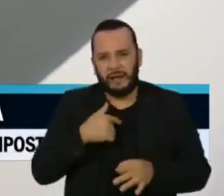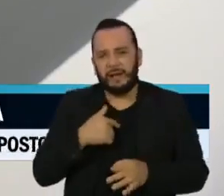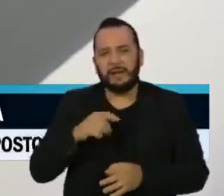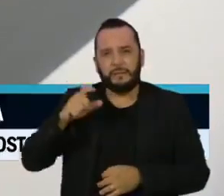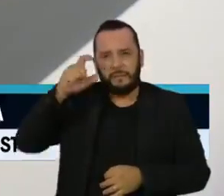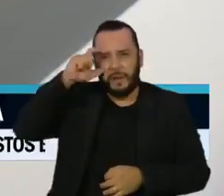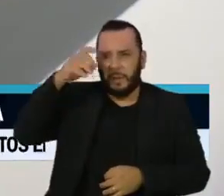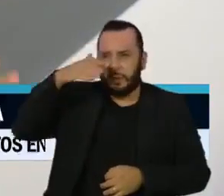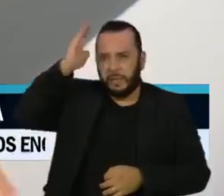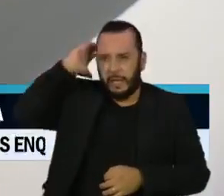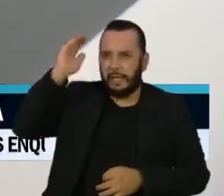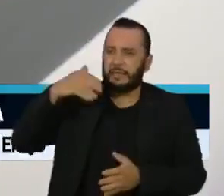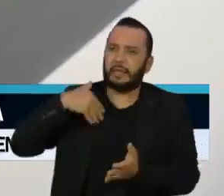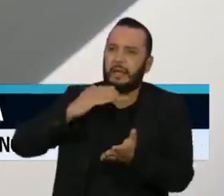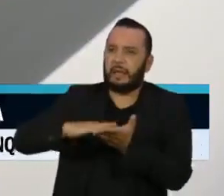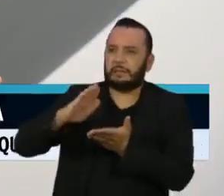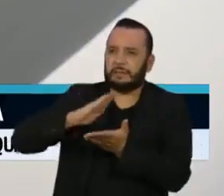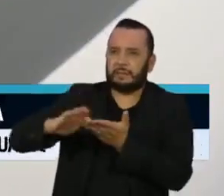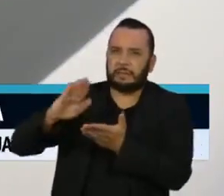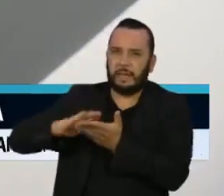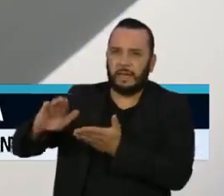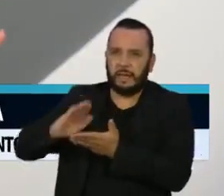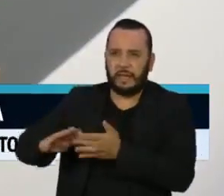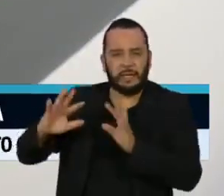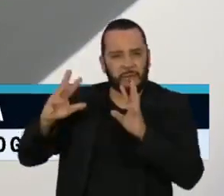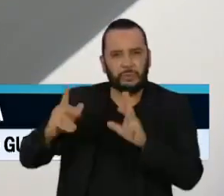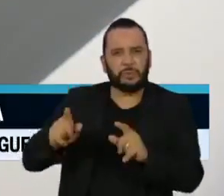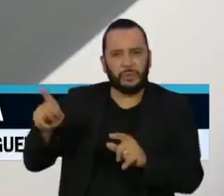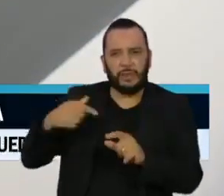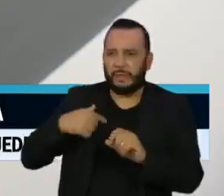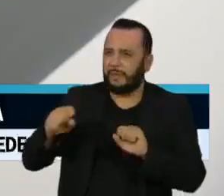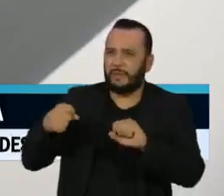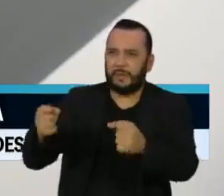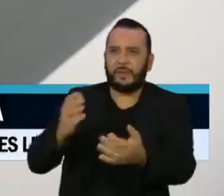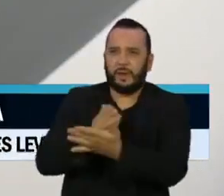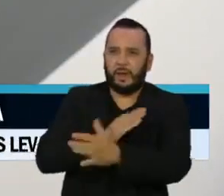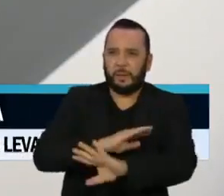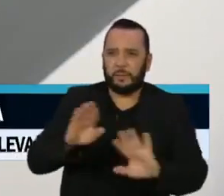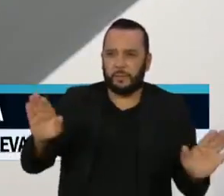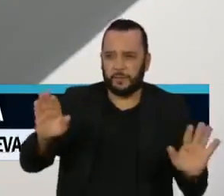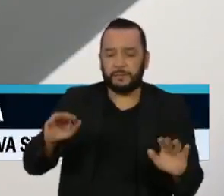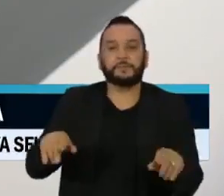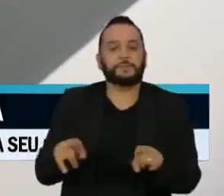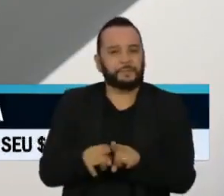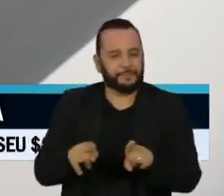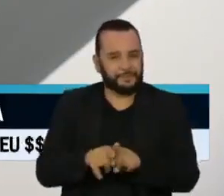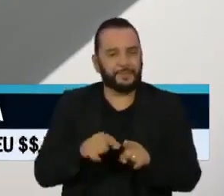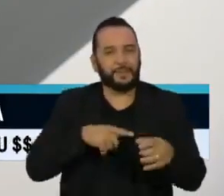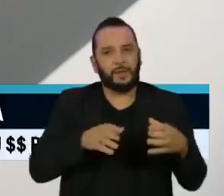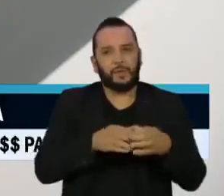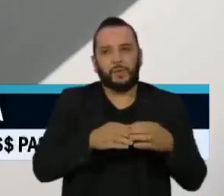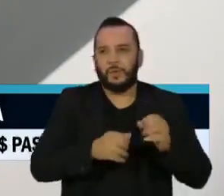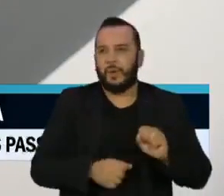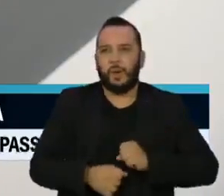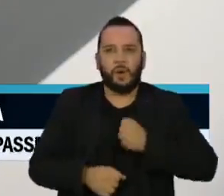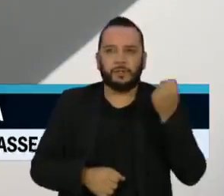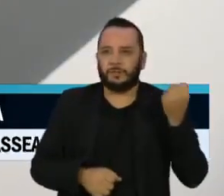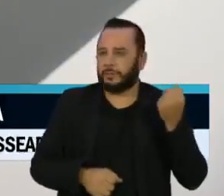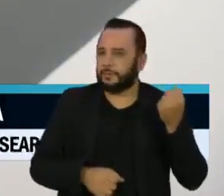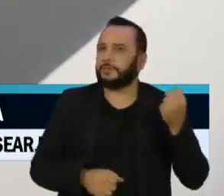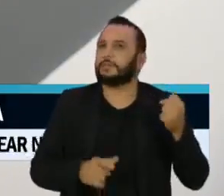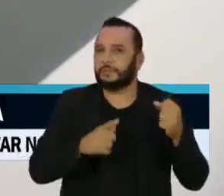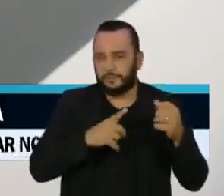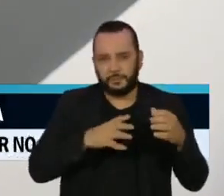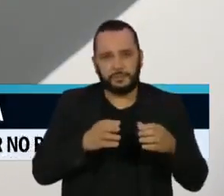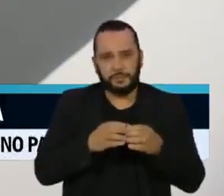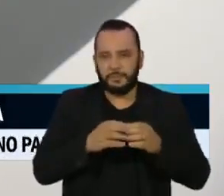Paulo Guedes como para gastar para rasgar tudo que Jesus defendeu e certo e tal e ele tem uma máquina do ódio uma máquina do ódio